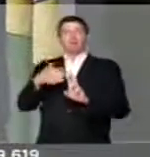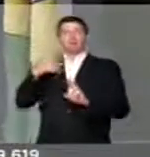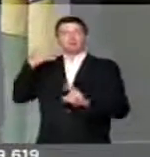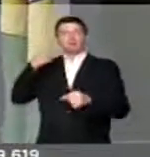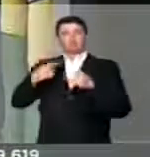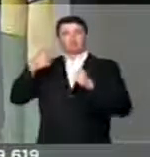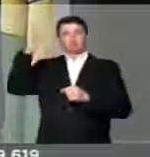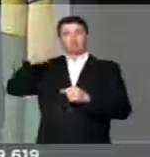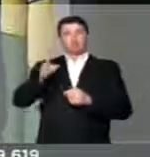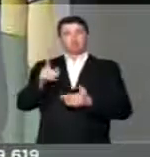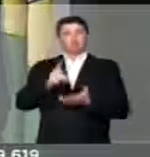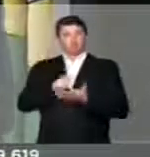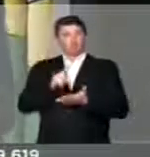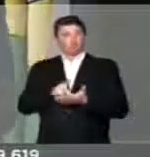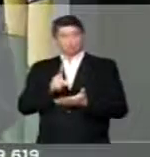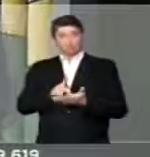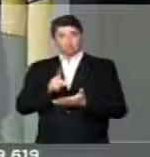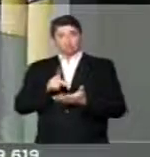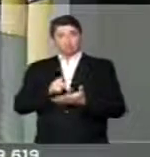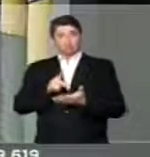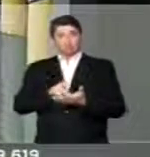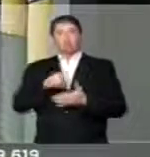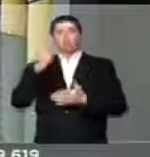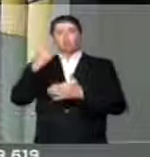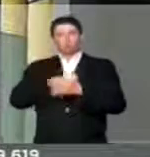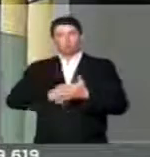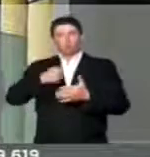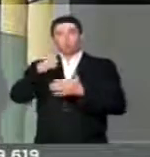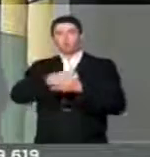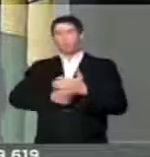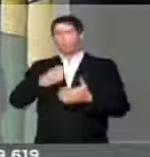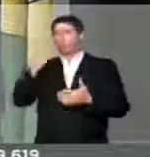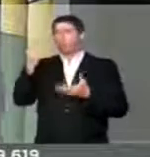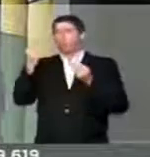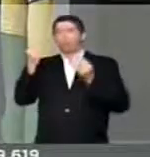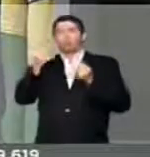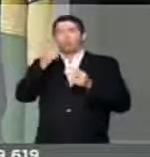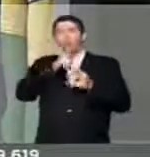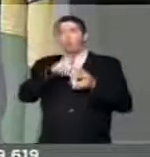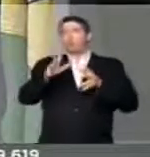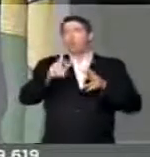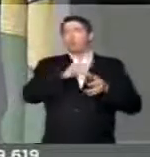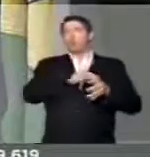país. Isso é verdade. Lutou muito para chegar ao poder.